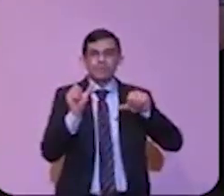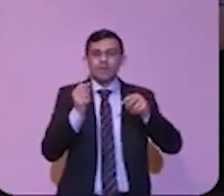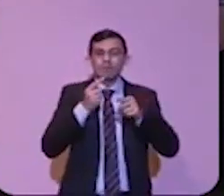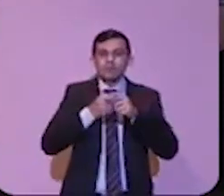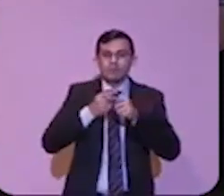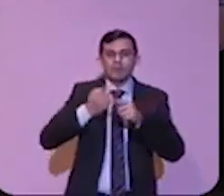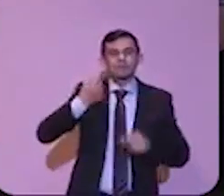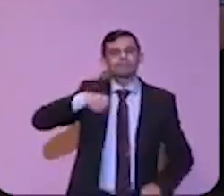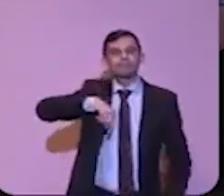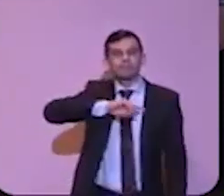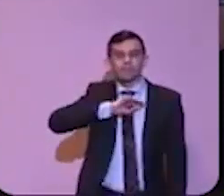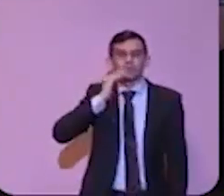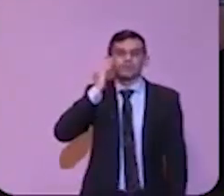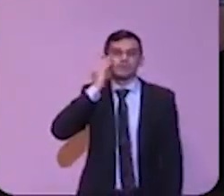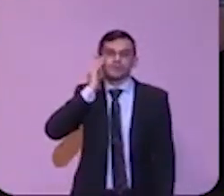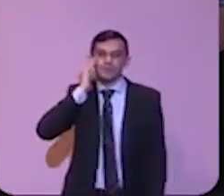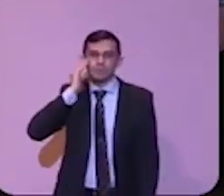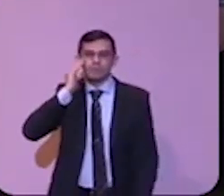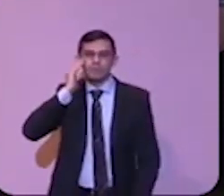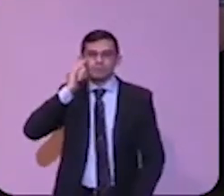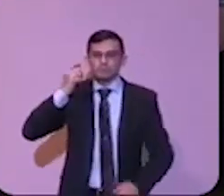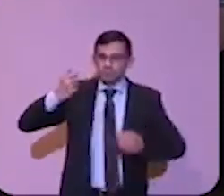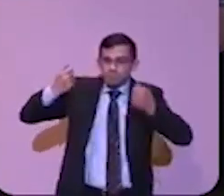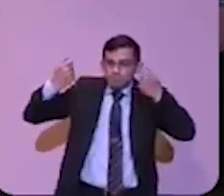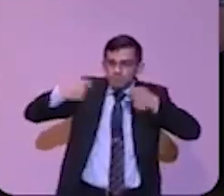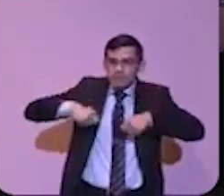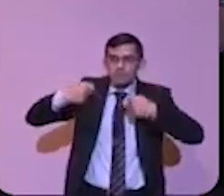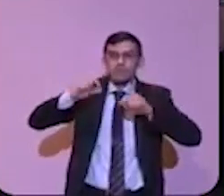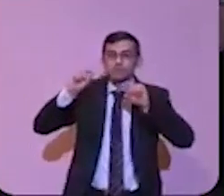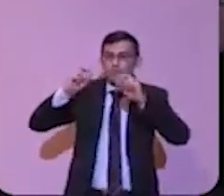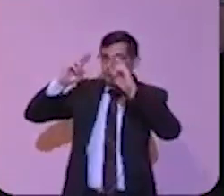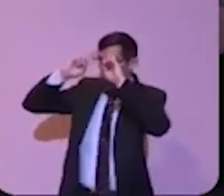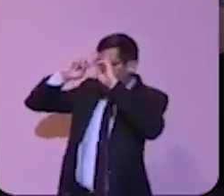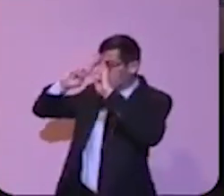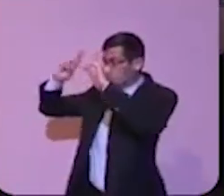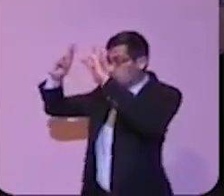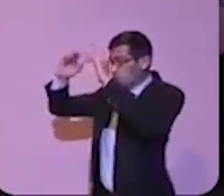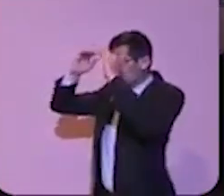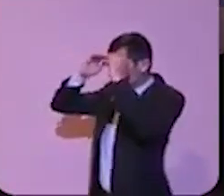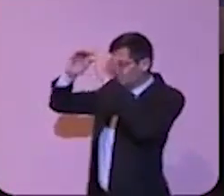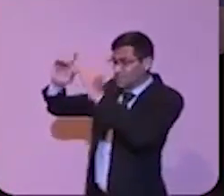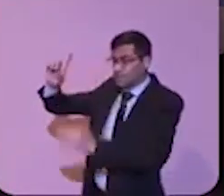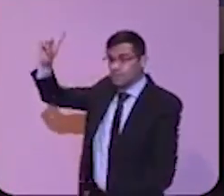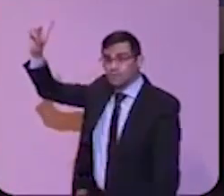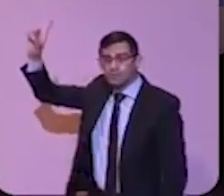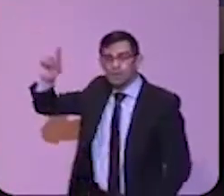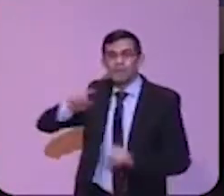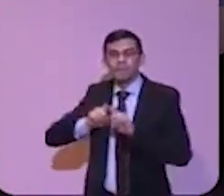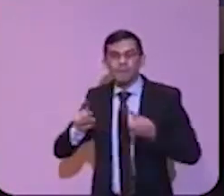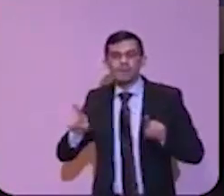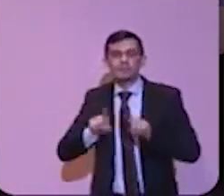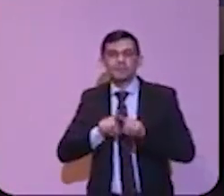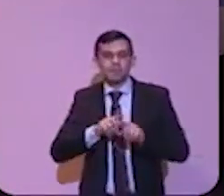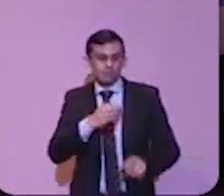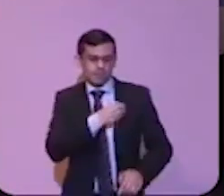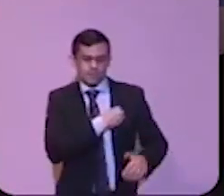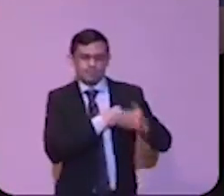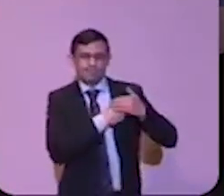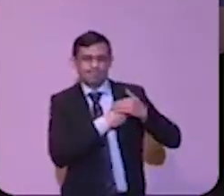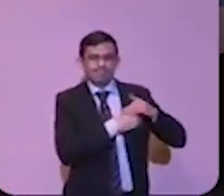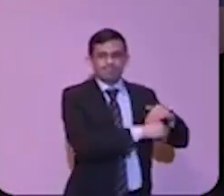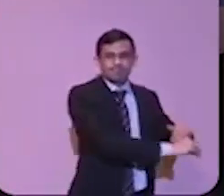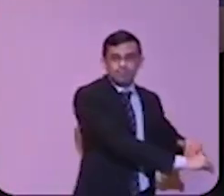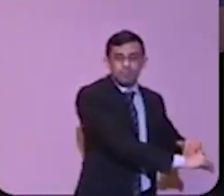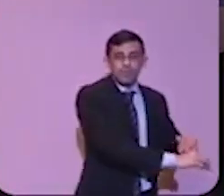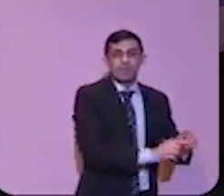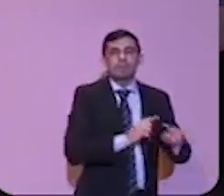nós entendemos que nós precisamos, além de temer ao Senhor e abandonar o pecado, nós precisamos